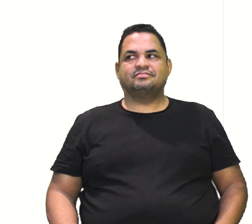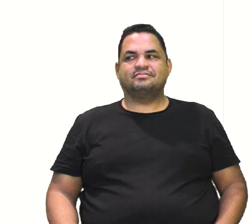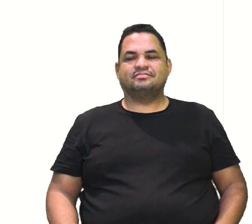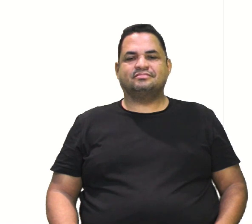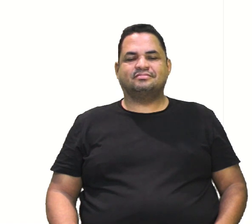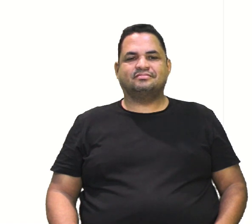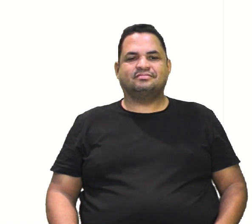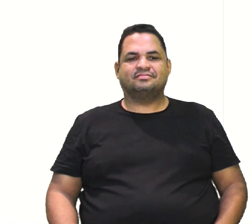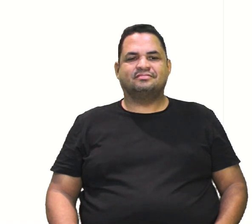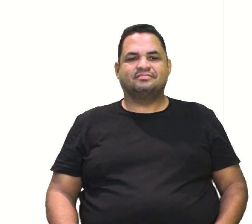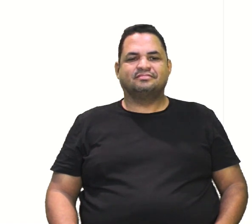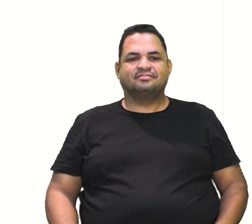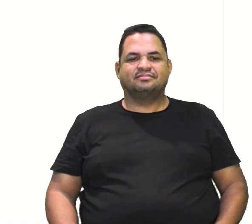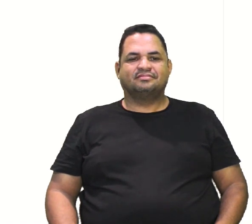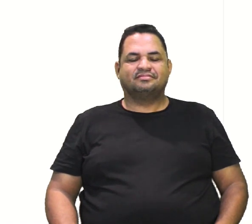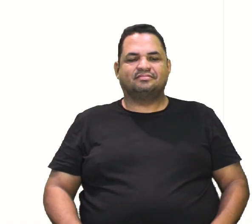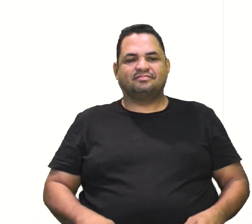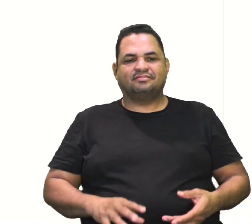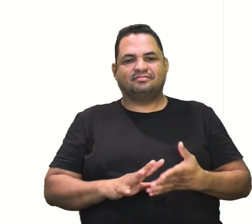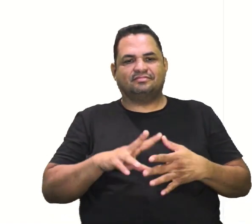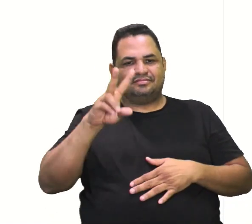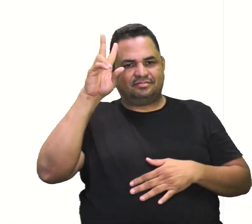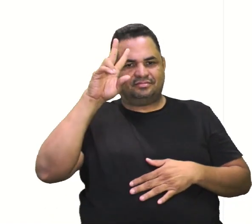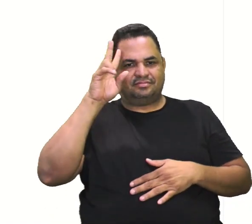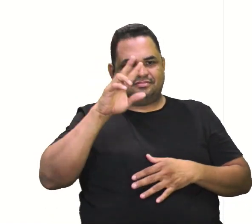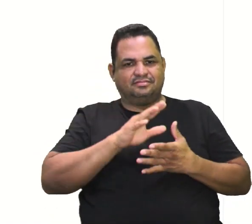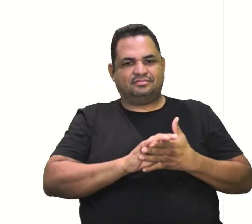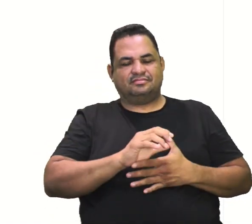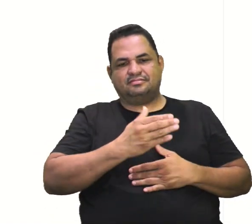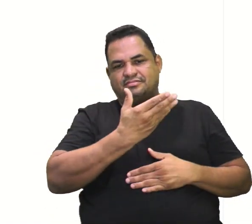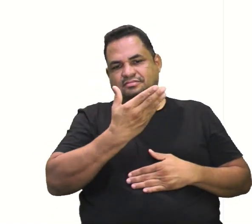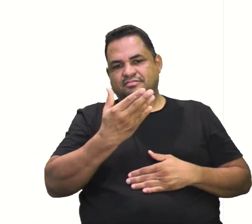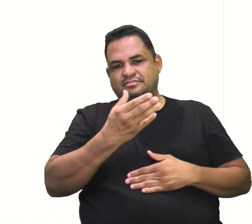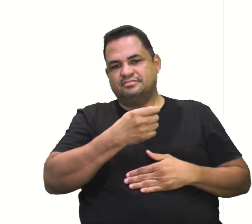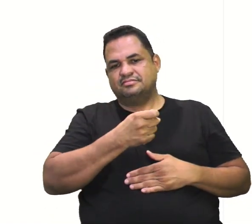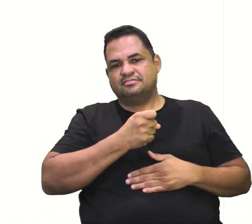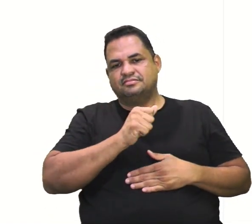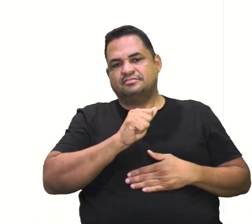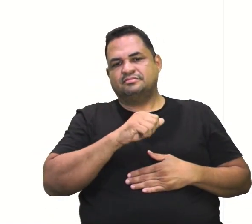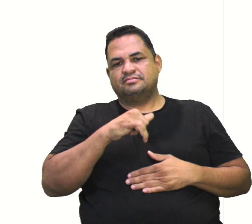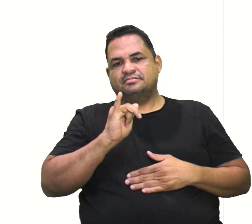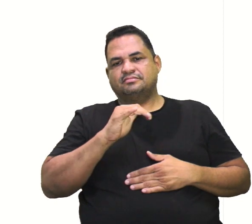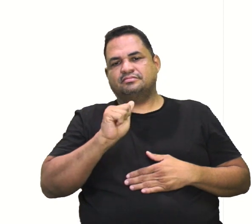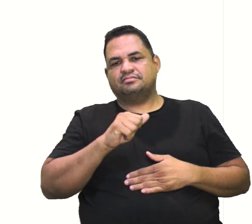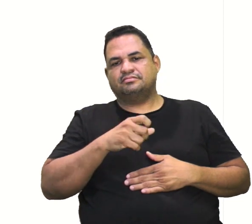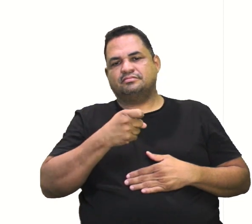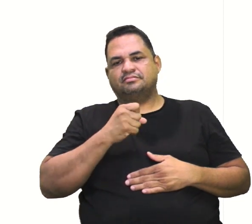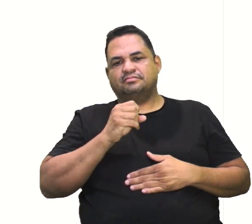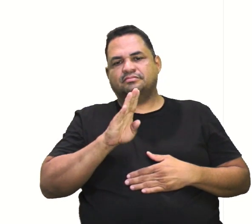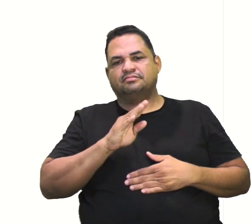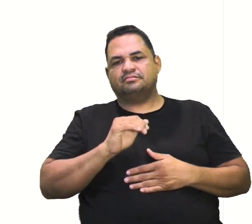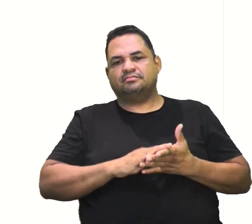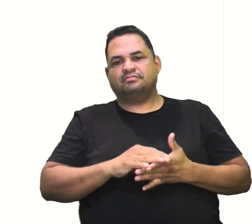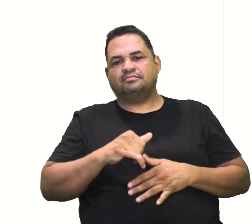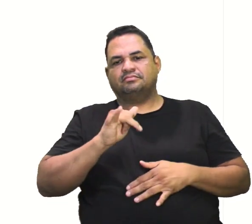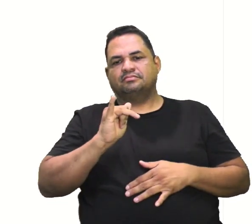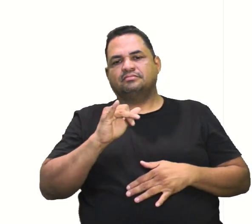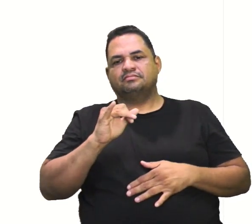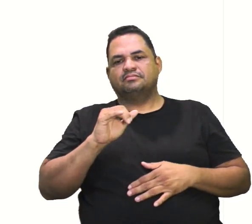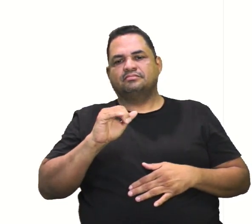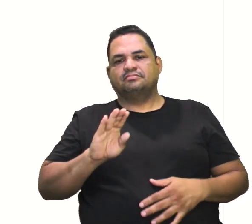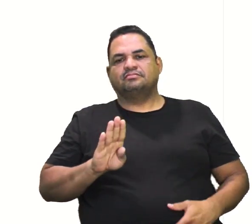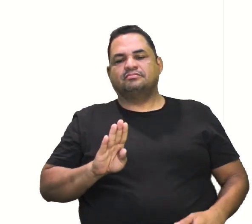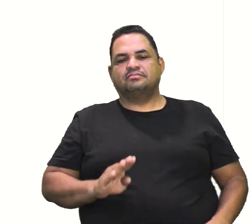Menos 3 e menos 1. Então vamos lá, lembrando que esse aqui é o x do A e esse y do A. Esse aqui é o x do B e esse é o